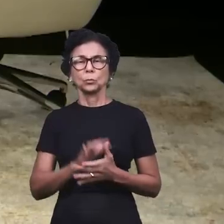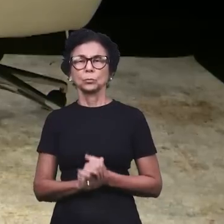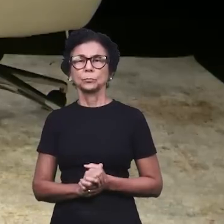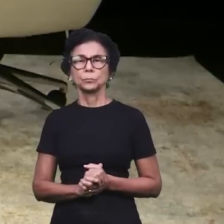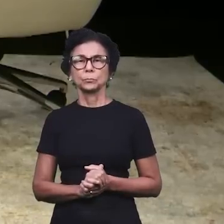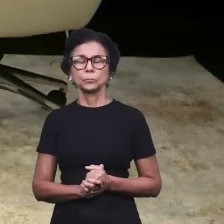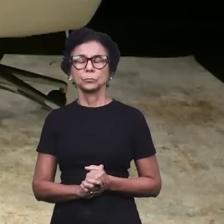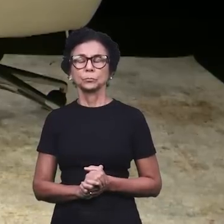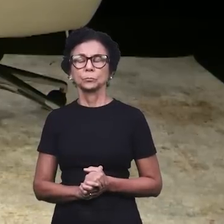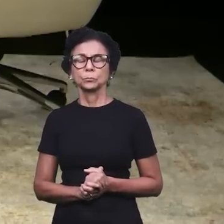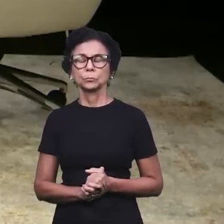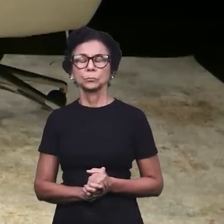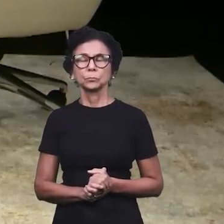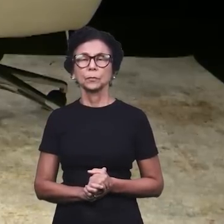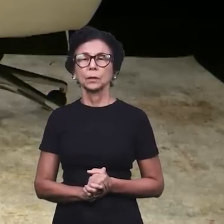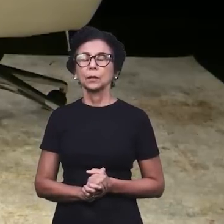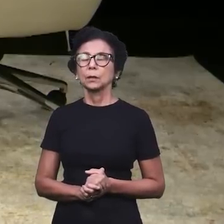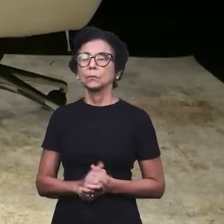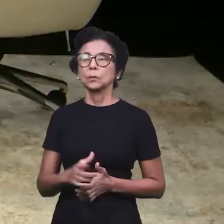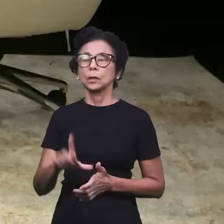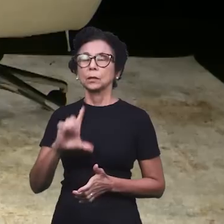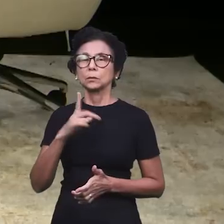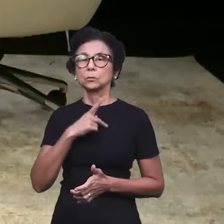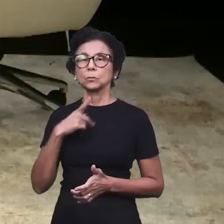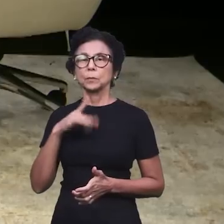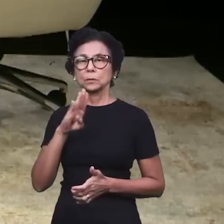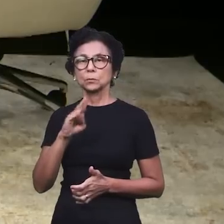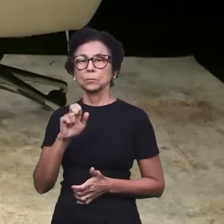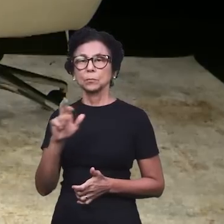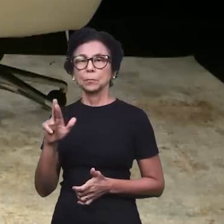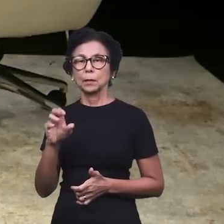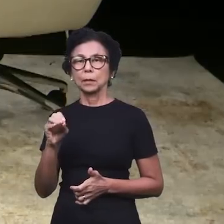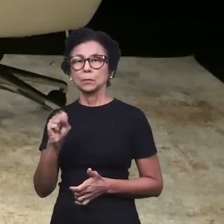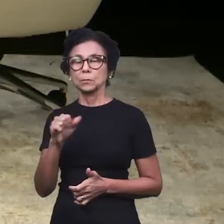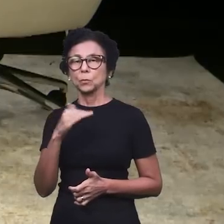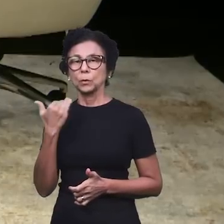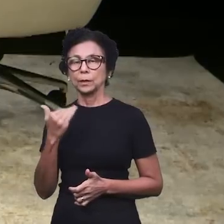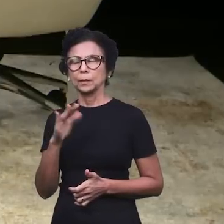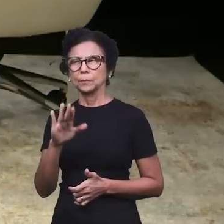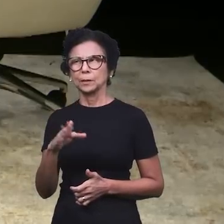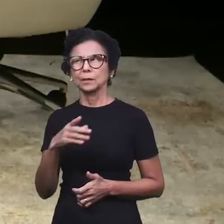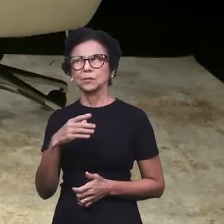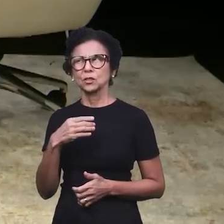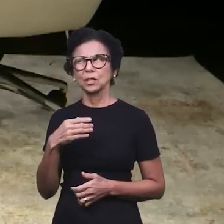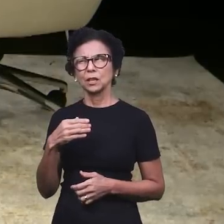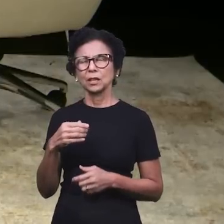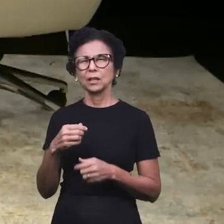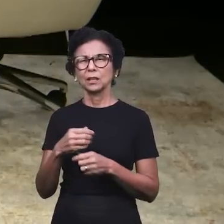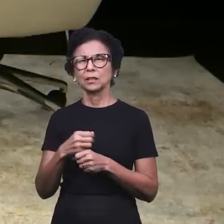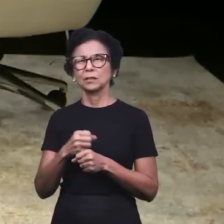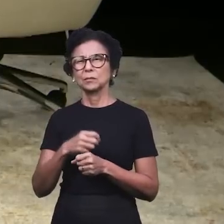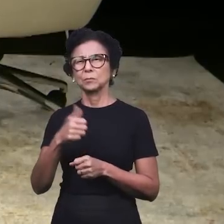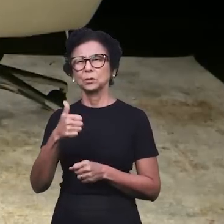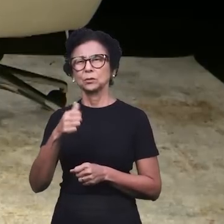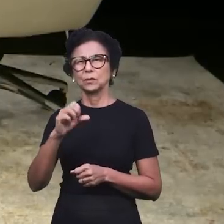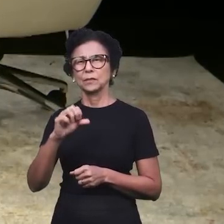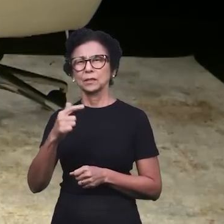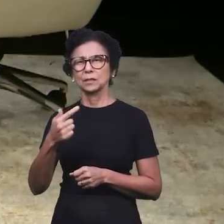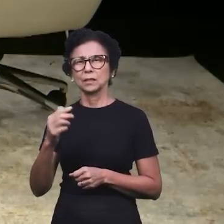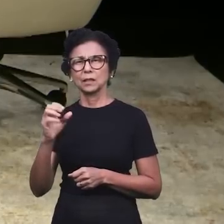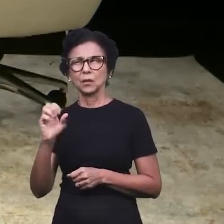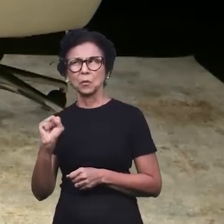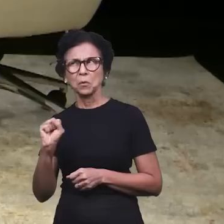tínhamos Portugal, que tinha começado em 78. 77 para 78. O primeiro seminário em Portugal foi em